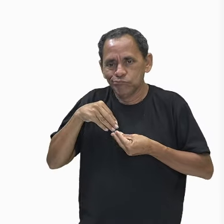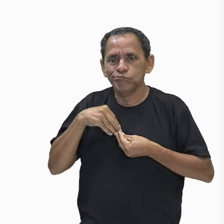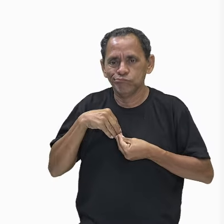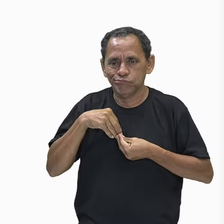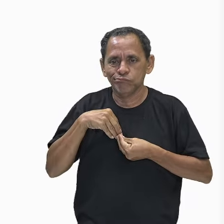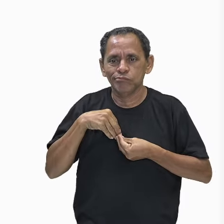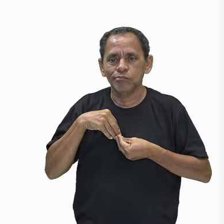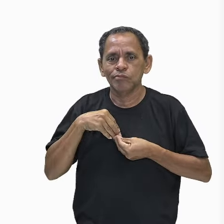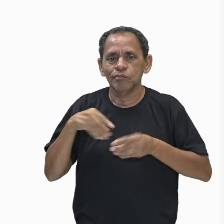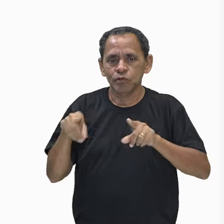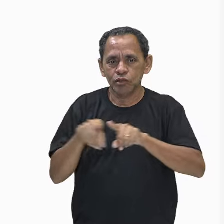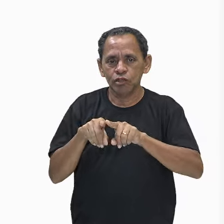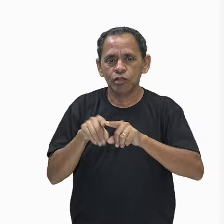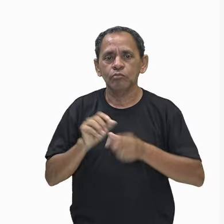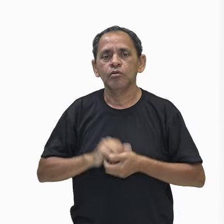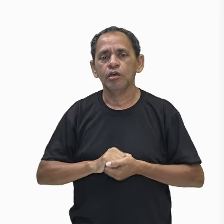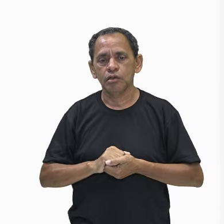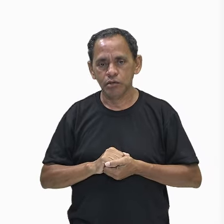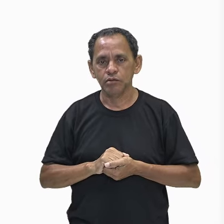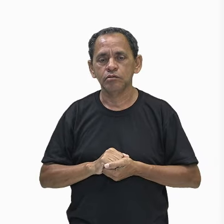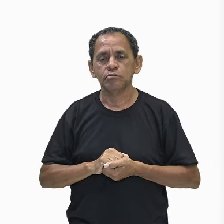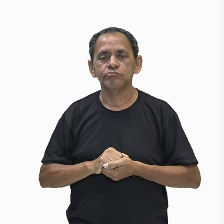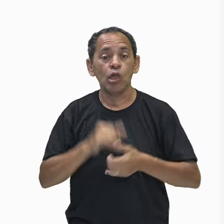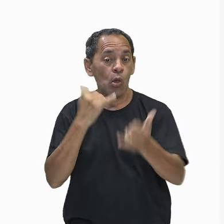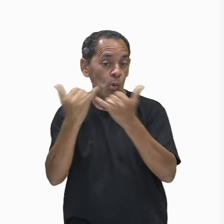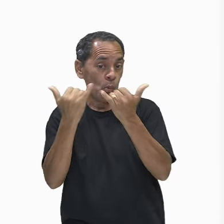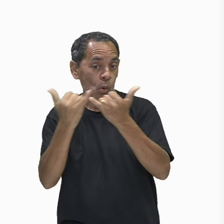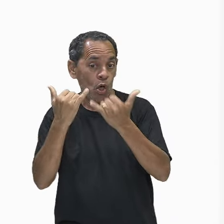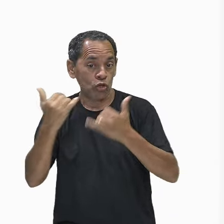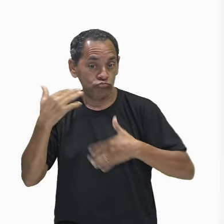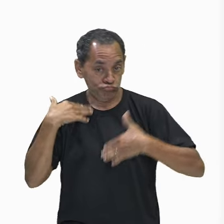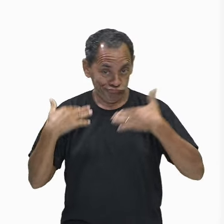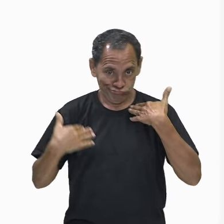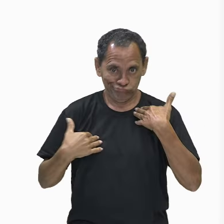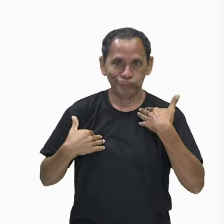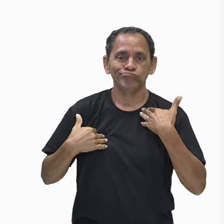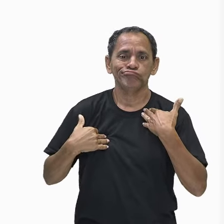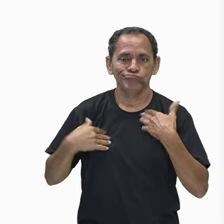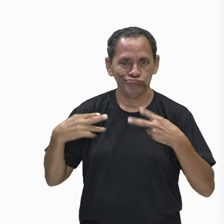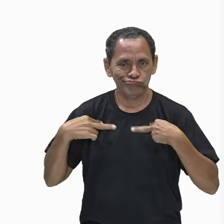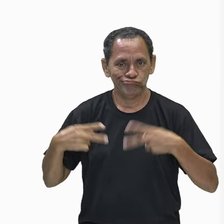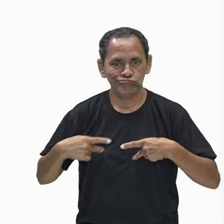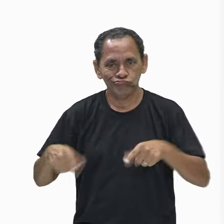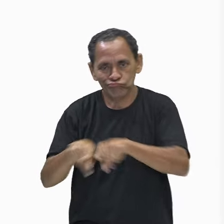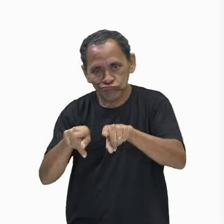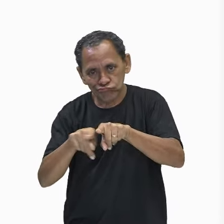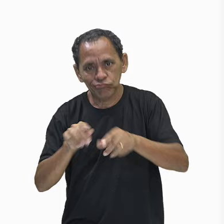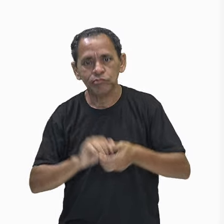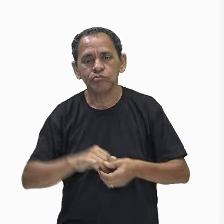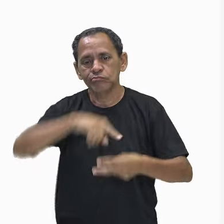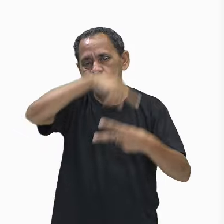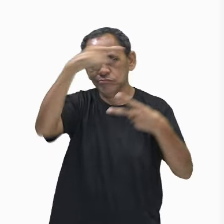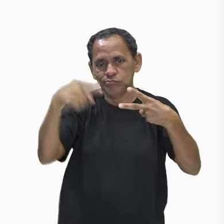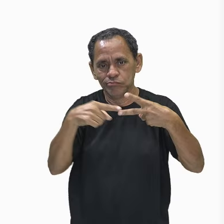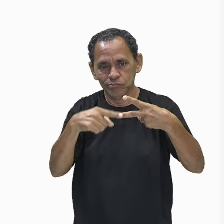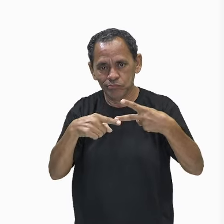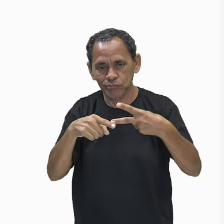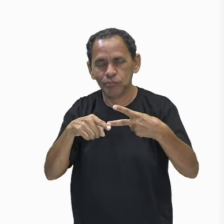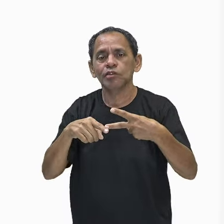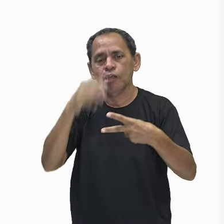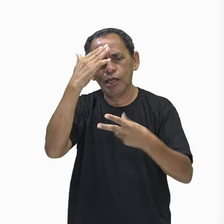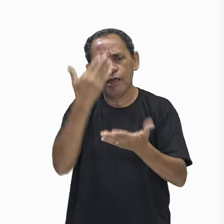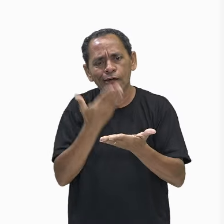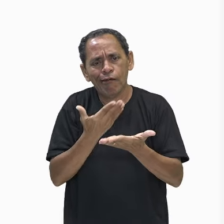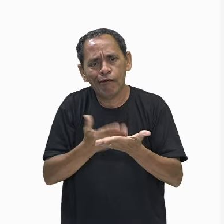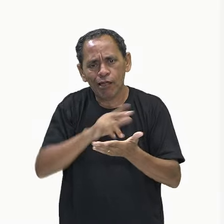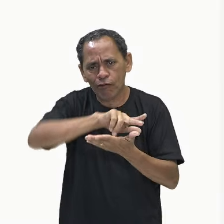antropomórficas, ou seja, os deuses eram semelhantes fisicamente aos seres humanos, e politeísta.